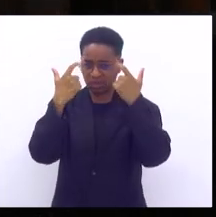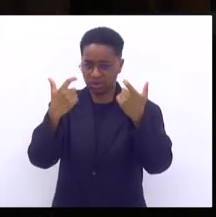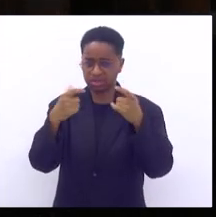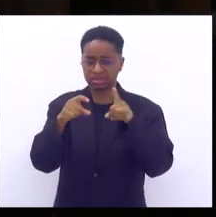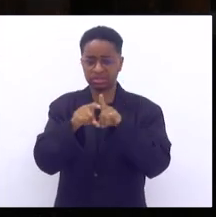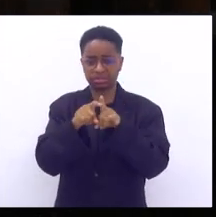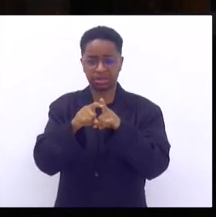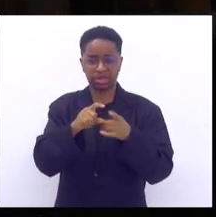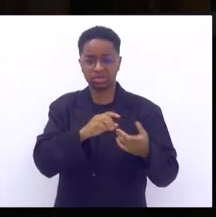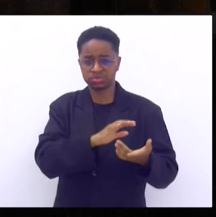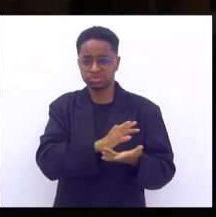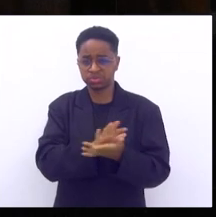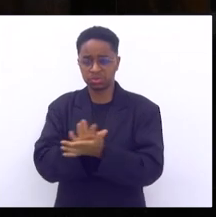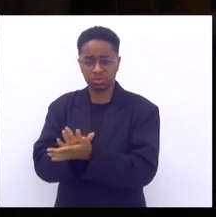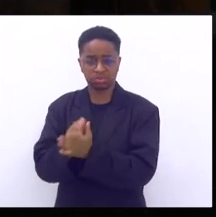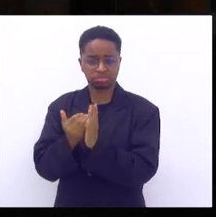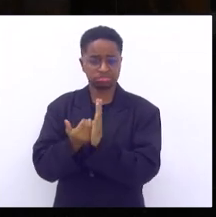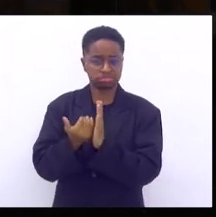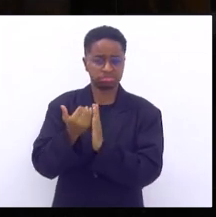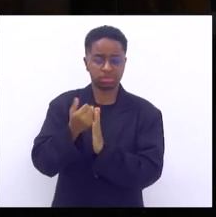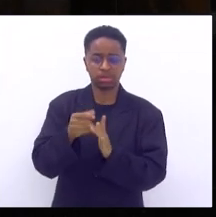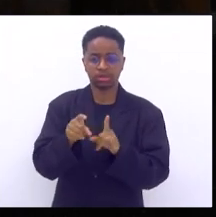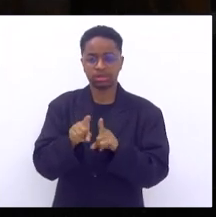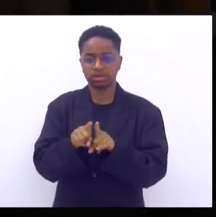descalabro, com tanta